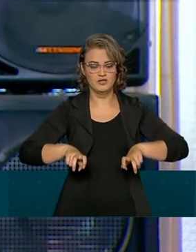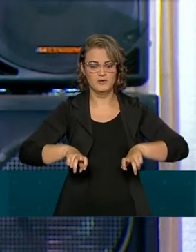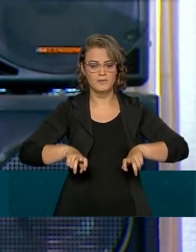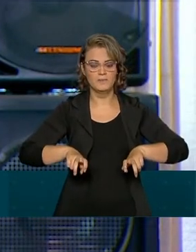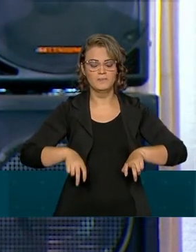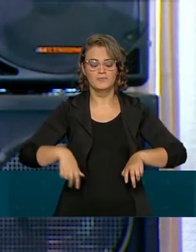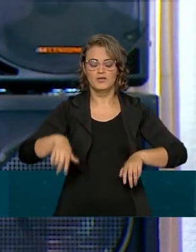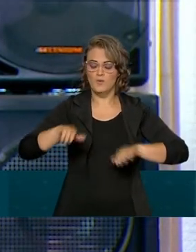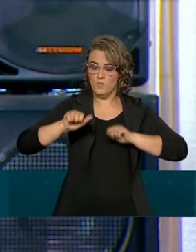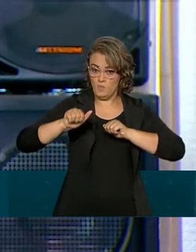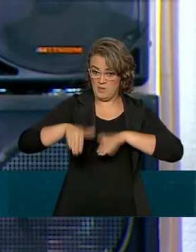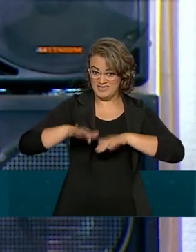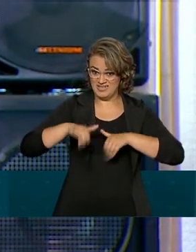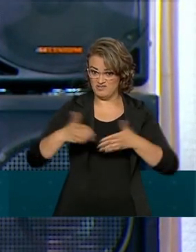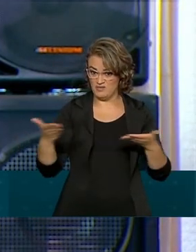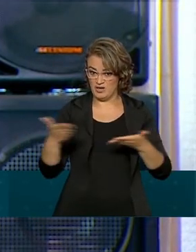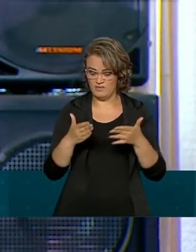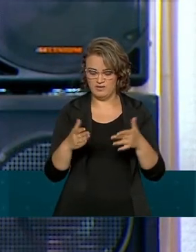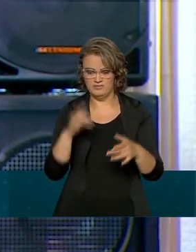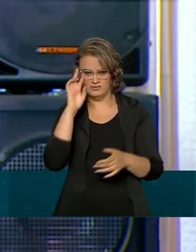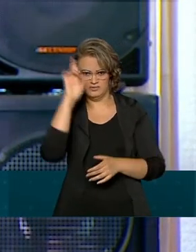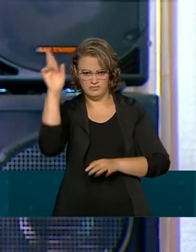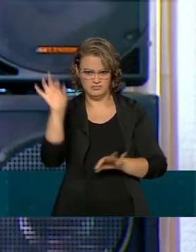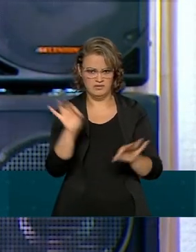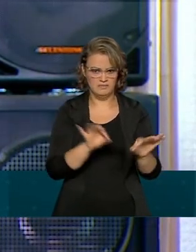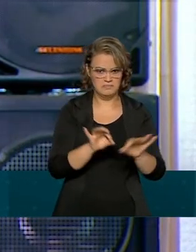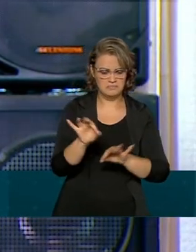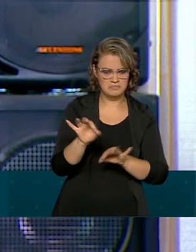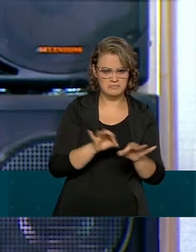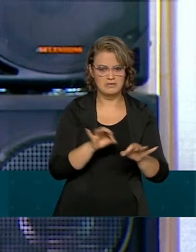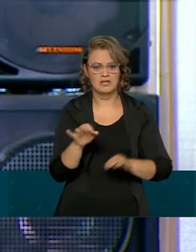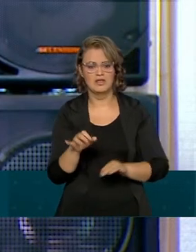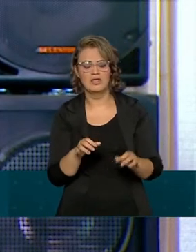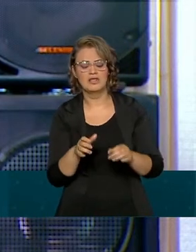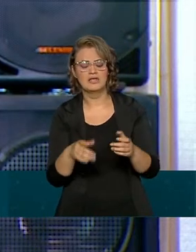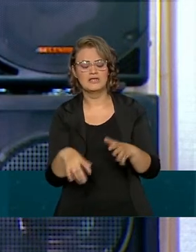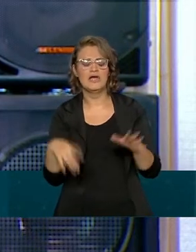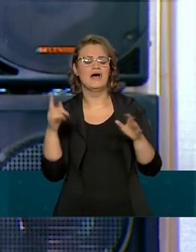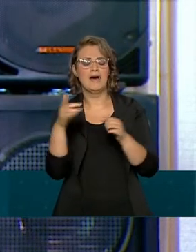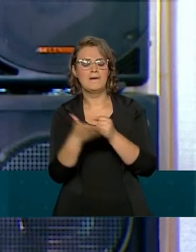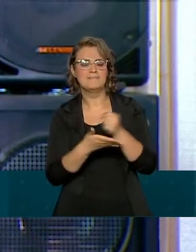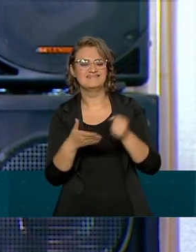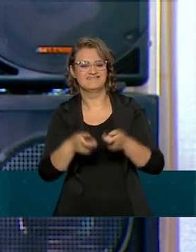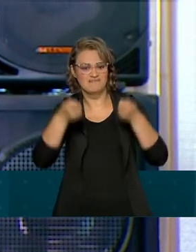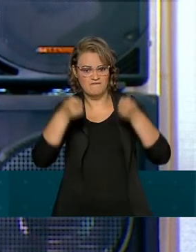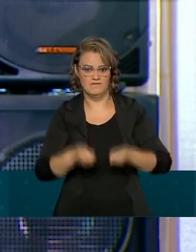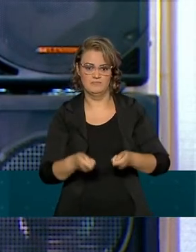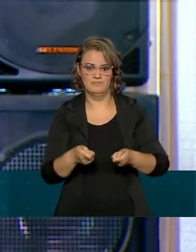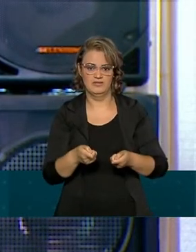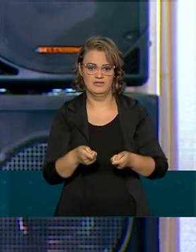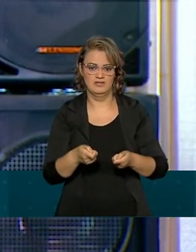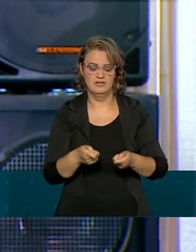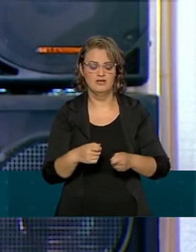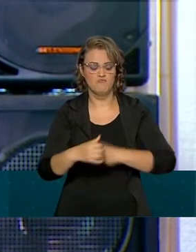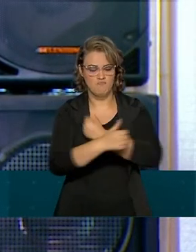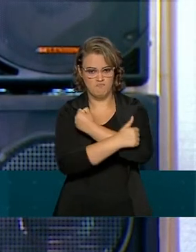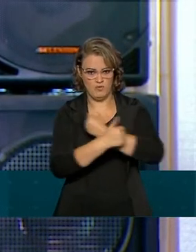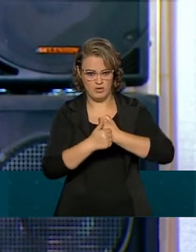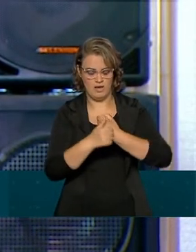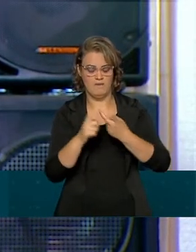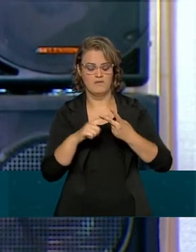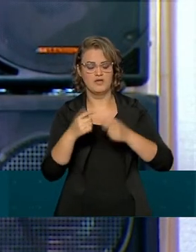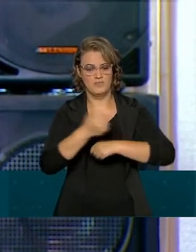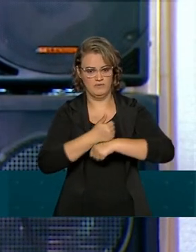e o exército que se hoje passaram a liderar dentro em breve está alicerçada em bases firmes tanto Morais